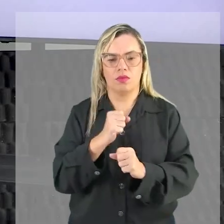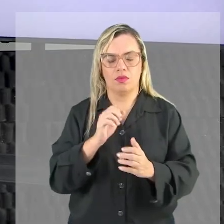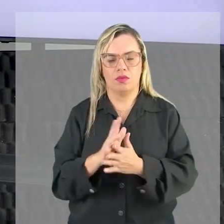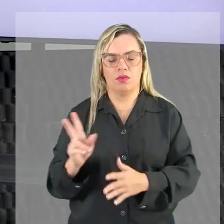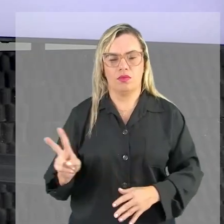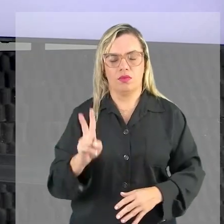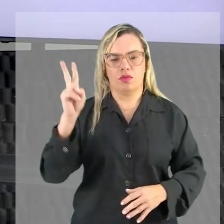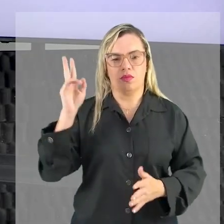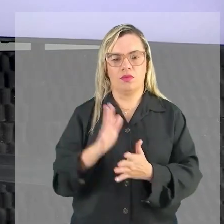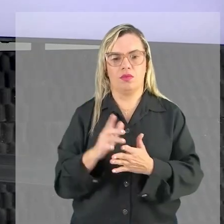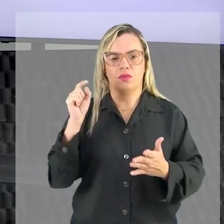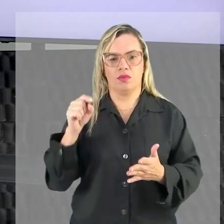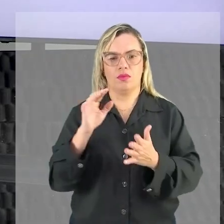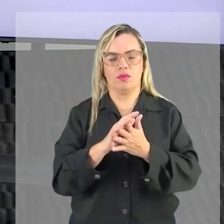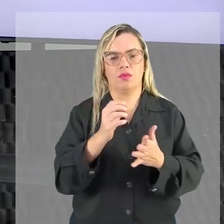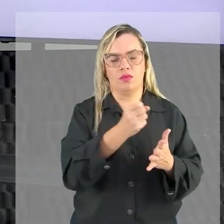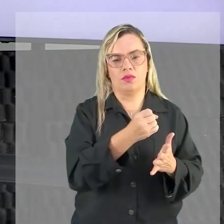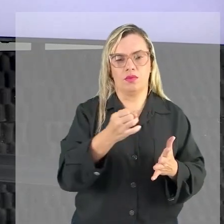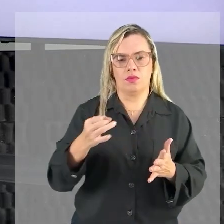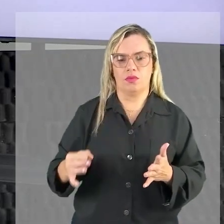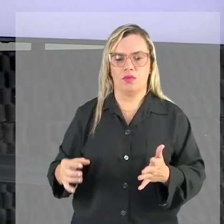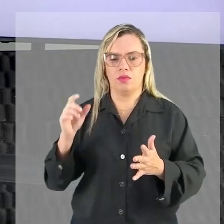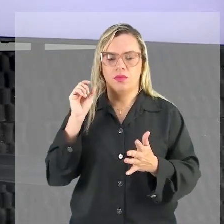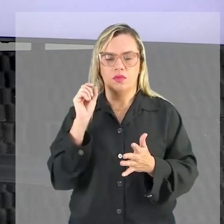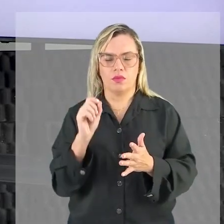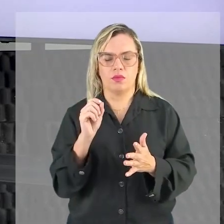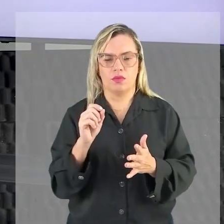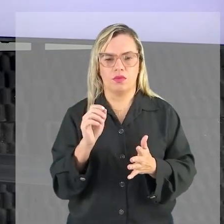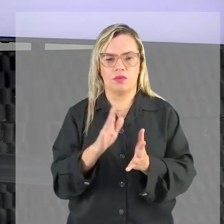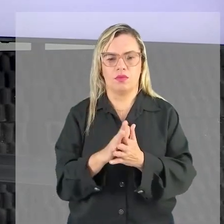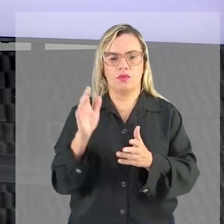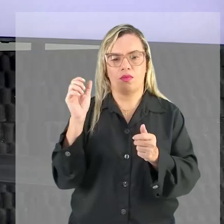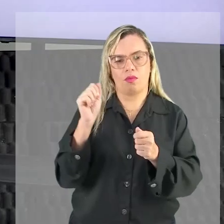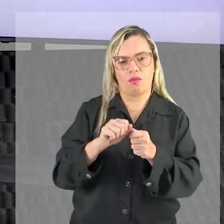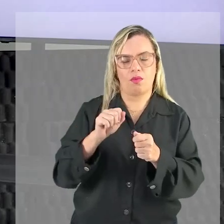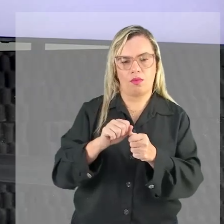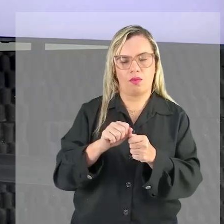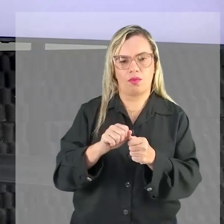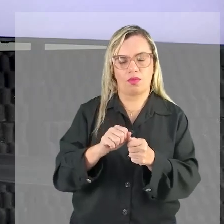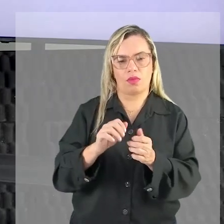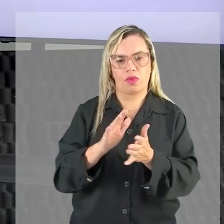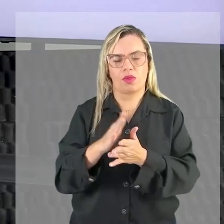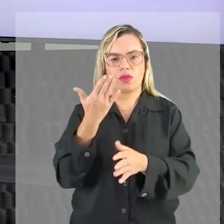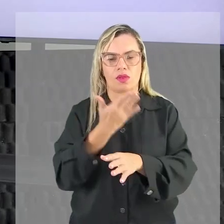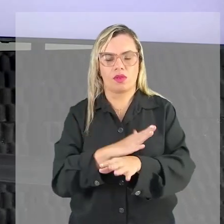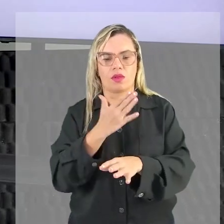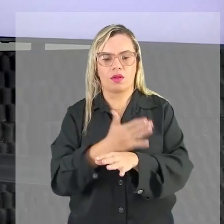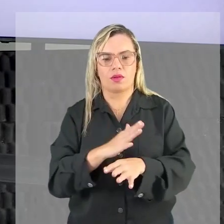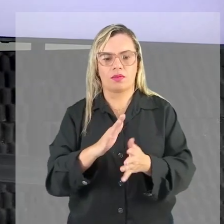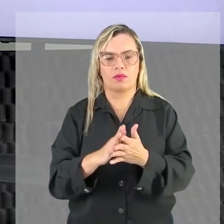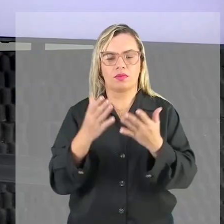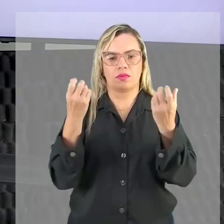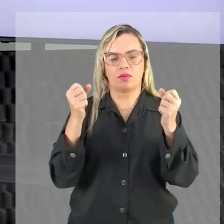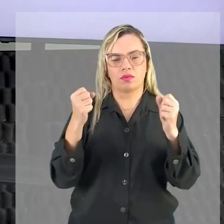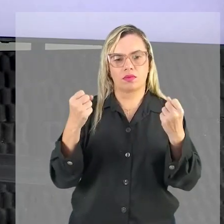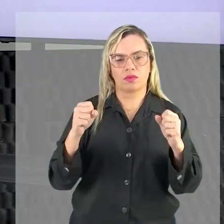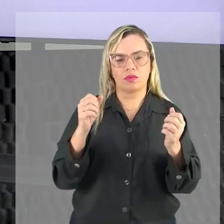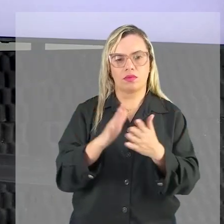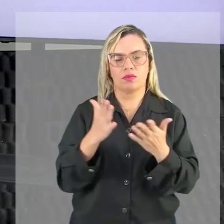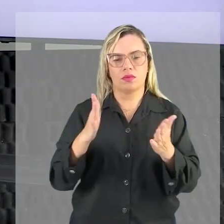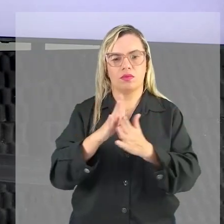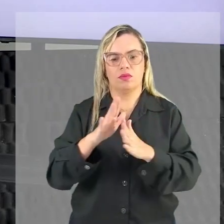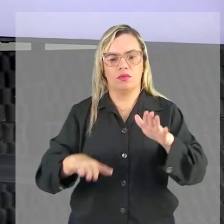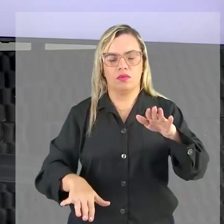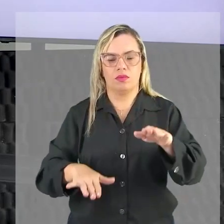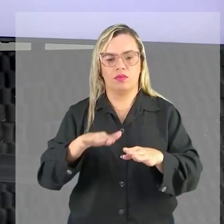valores de quanto que está sendo feito de atividades de intensidade